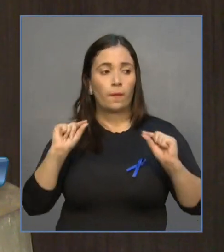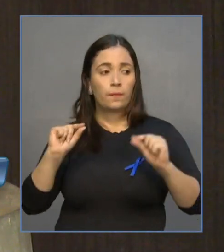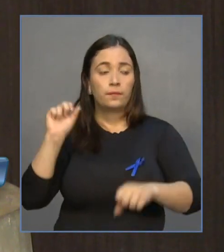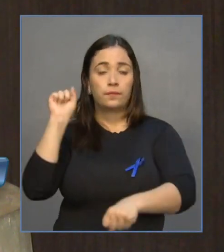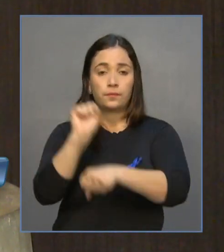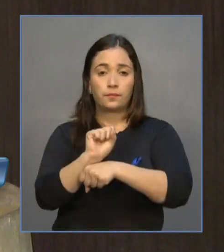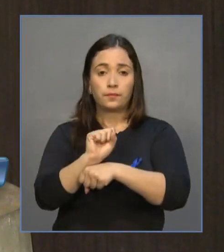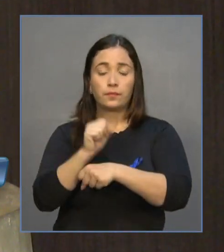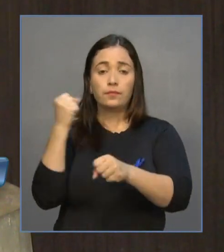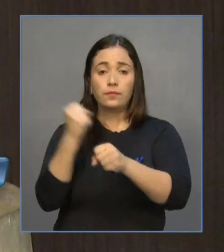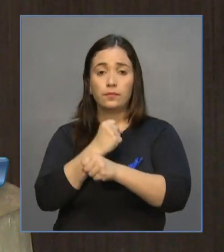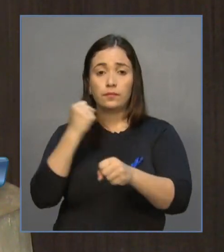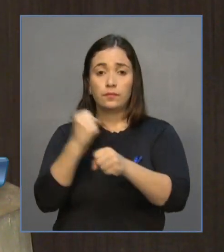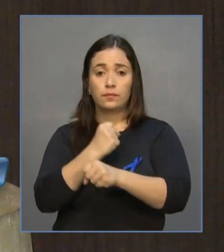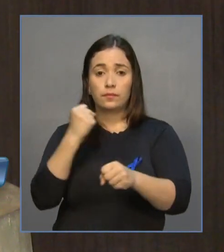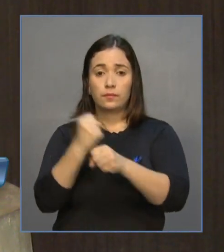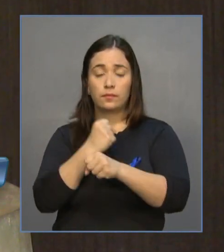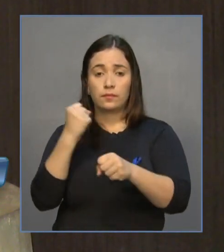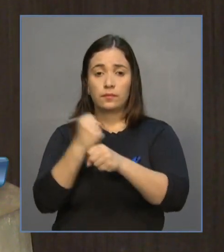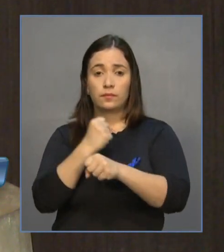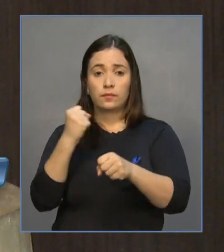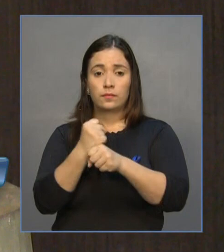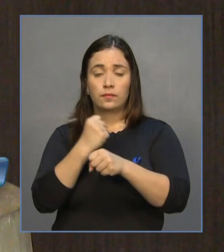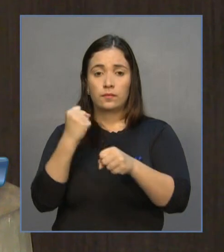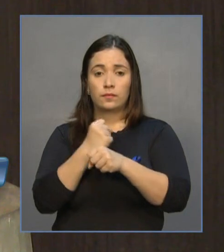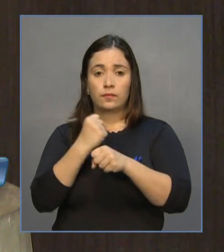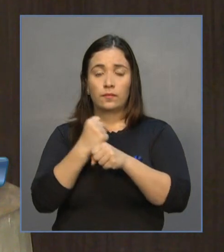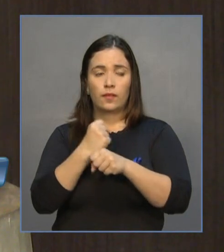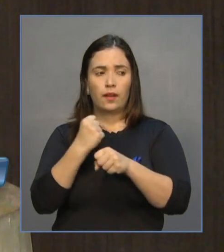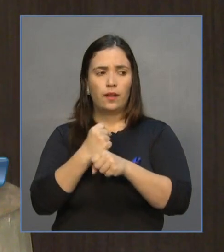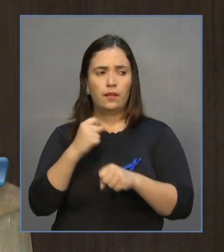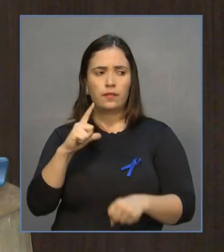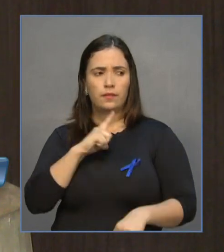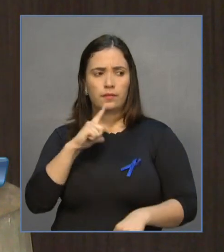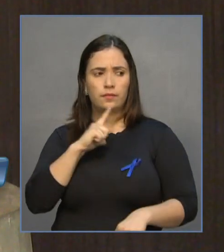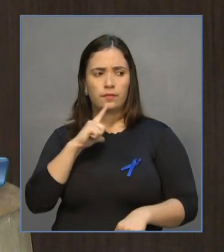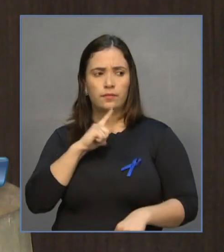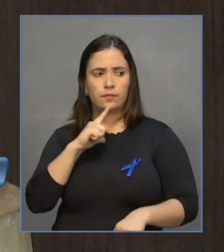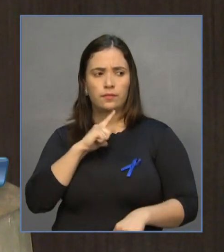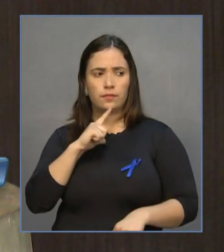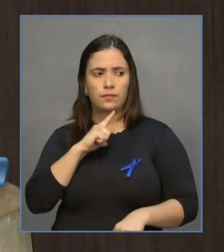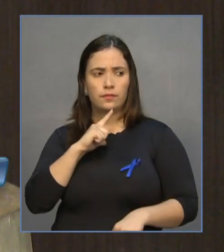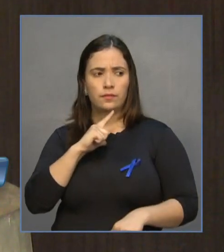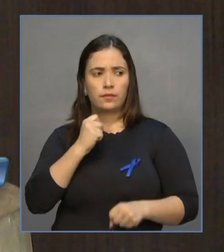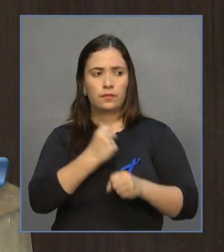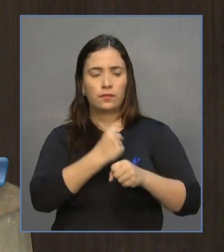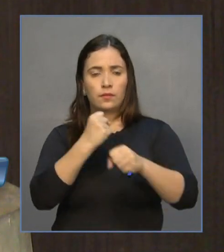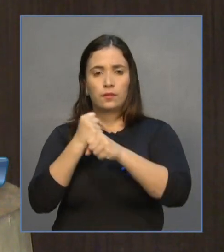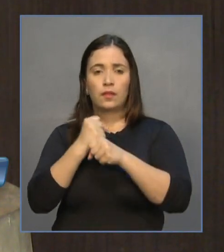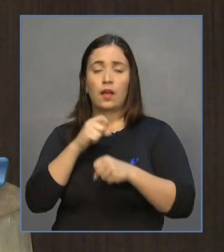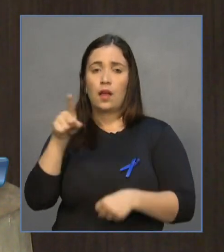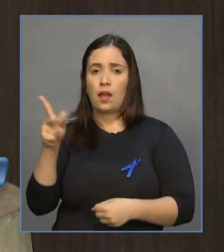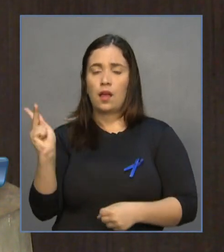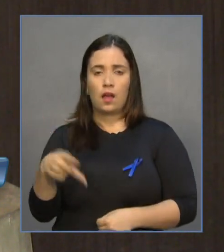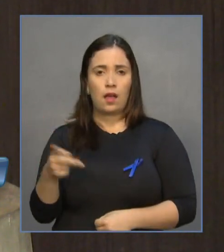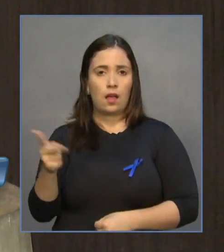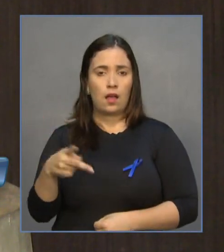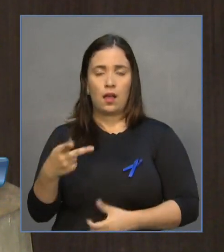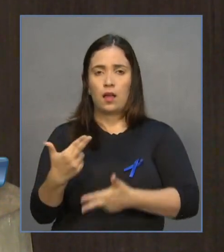obra. Esta obra é uma obra desumana. Ela é ambientalmente ilegal, ela